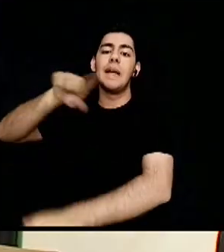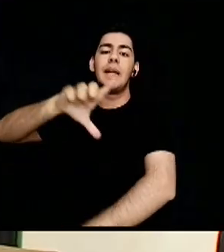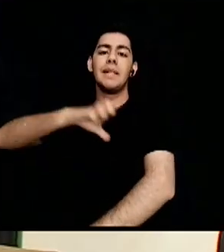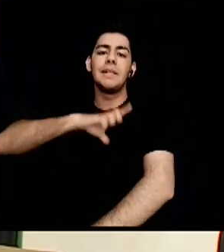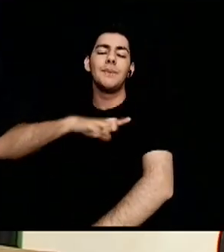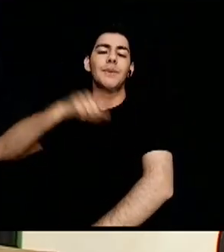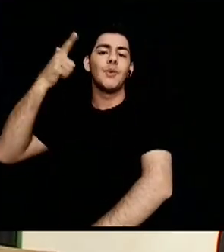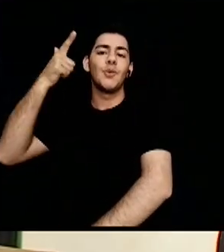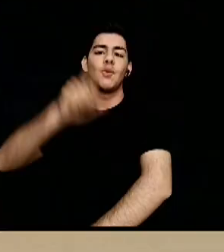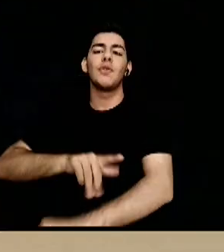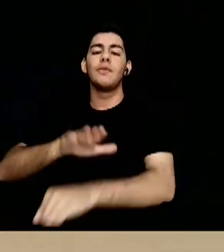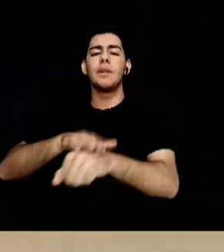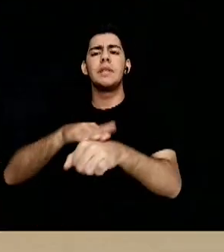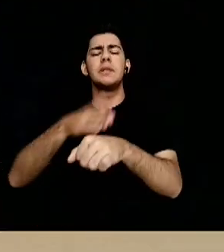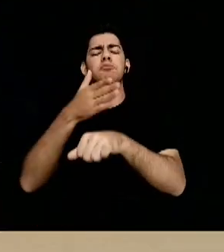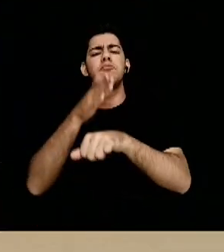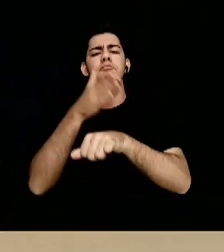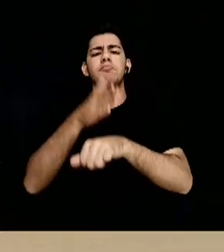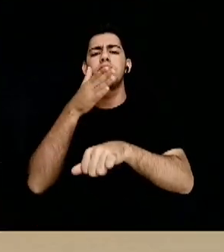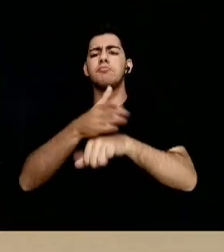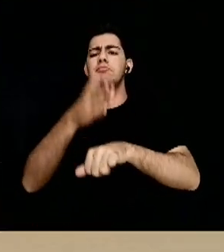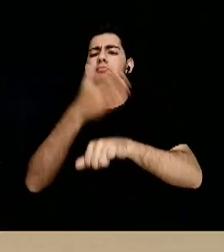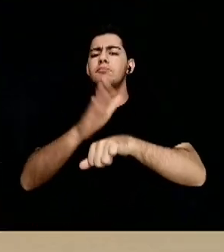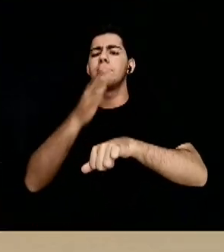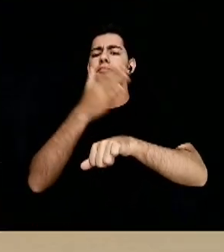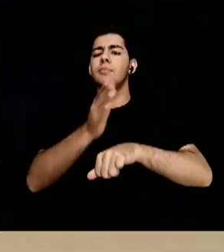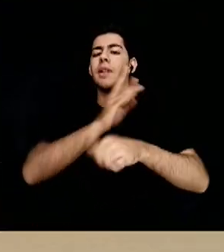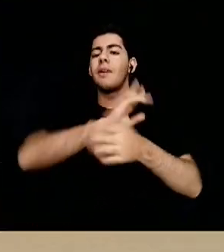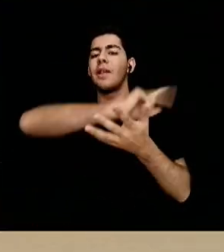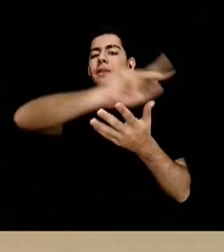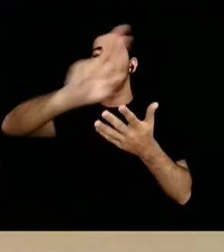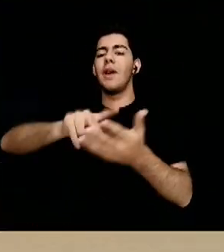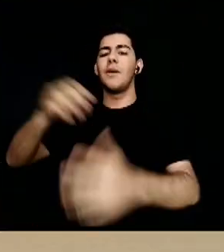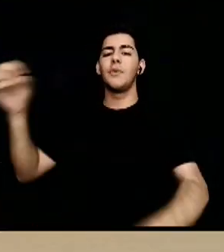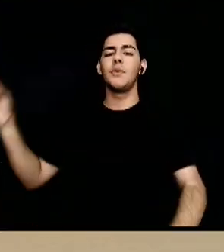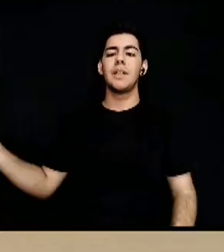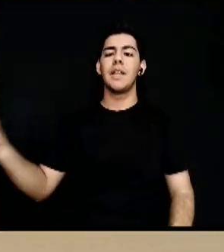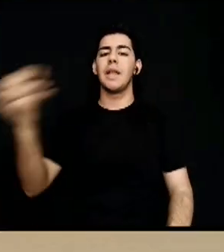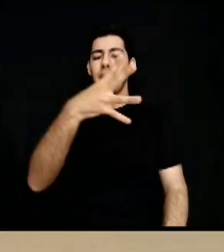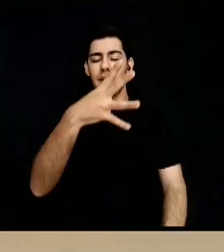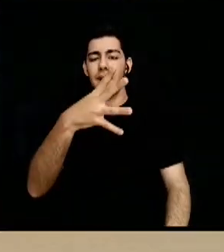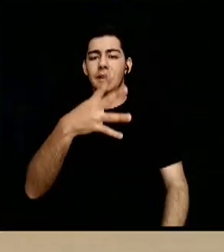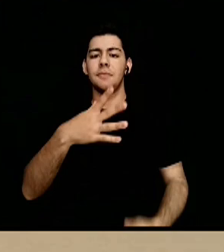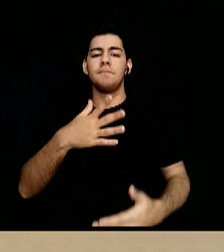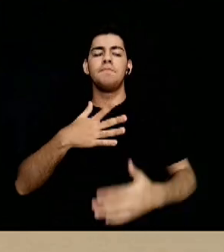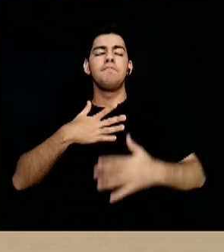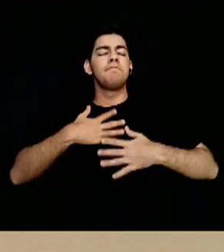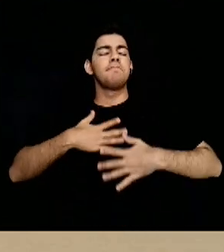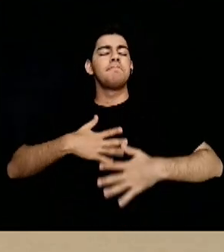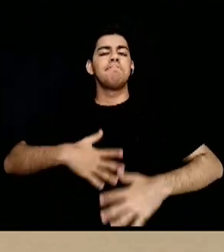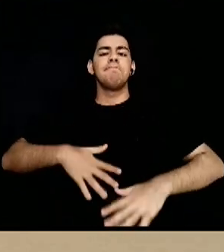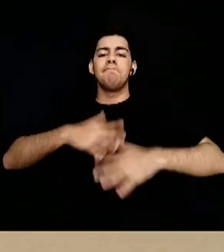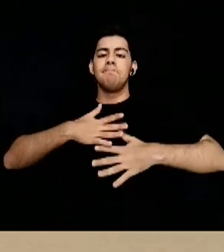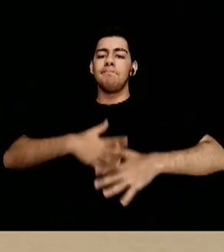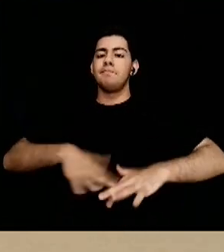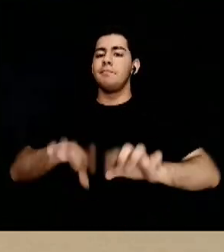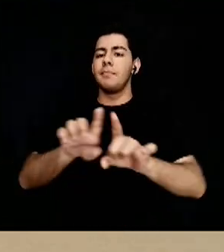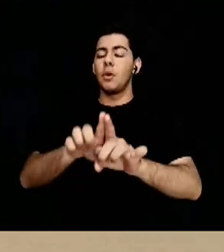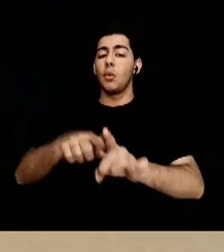criar coisas novas de forma mais tranquila, tá? A ideia é que você esteja e